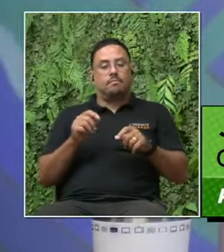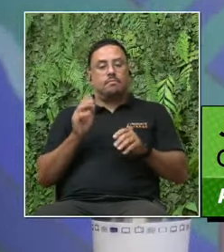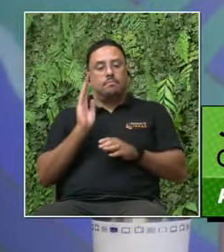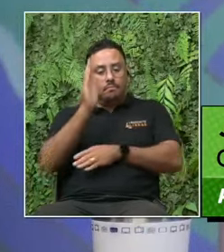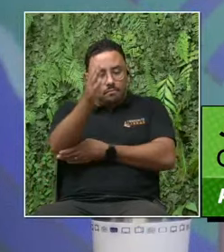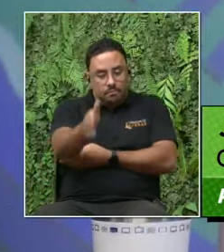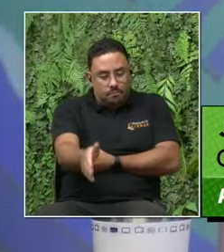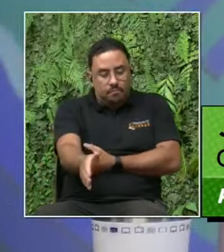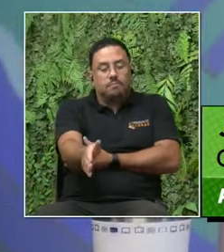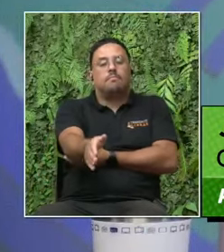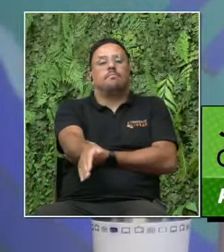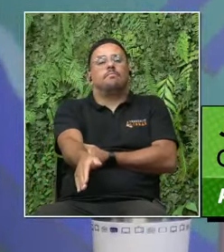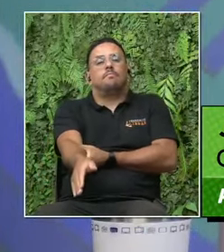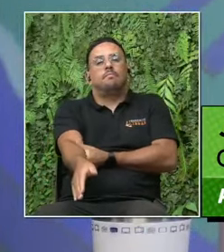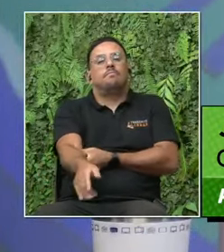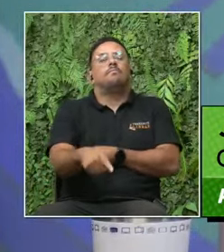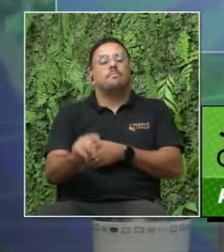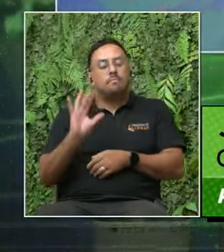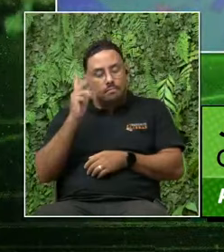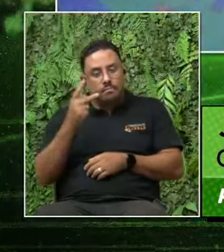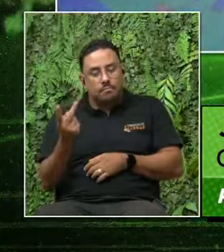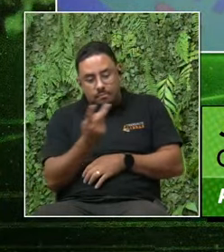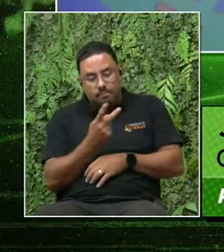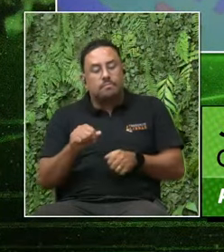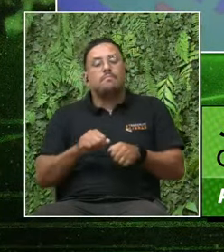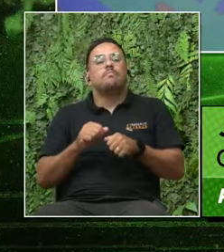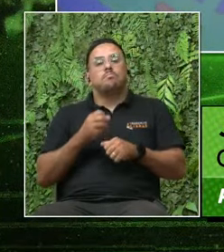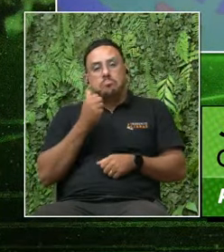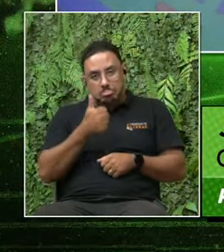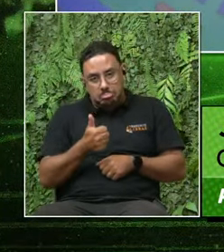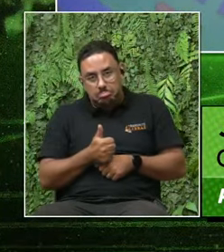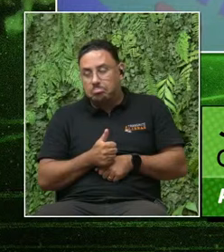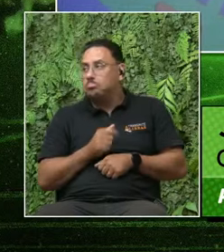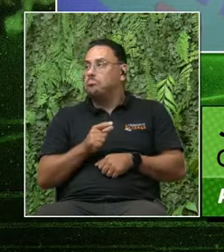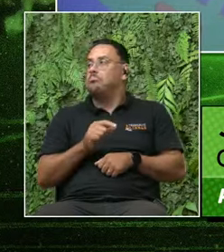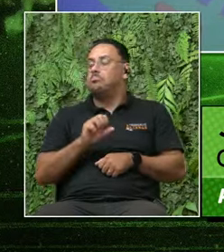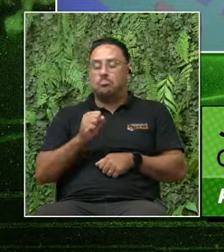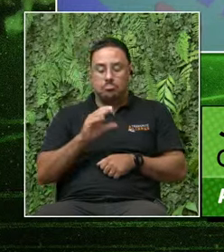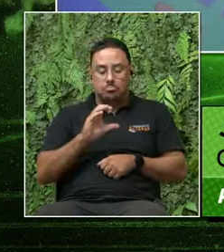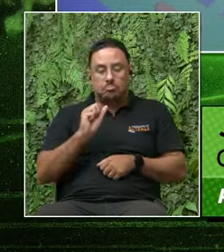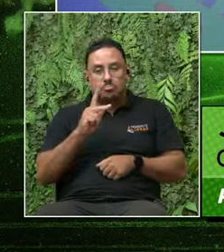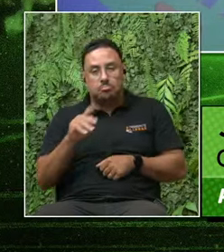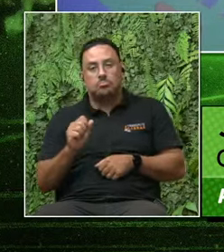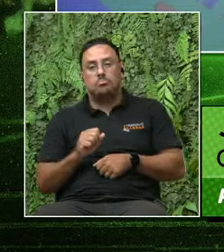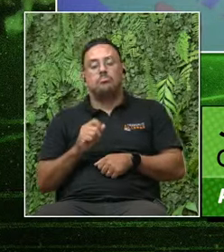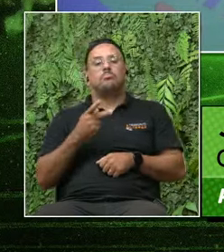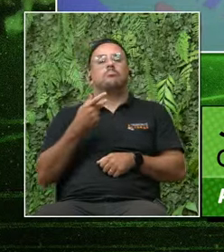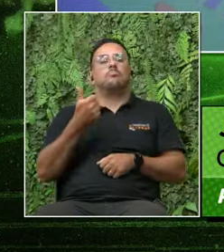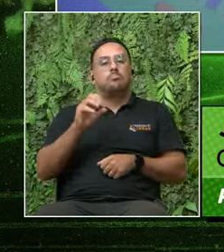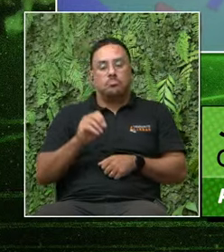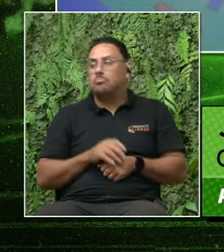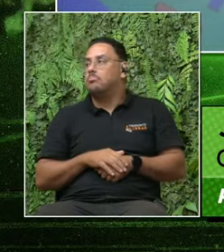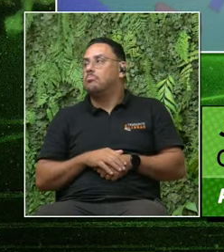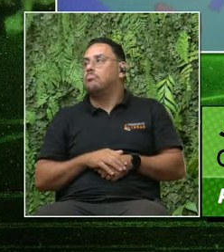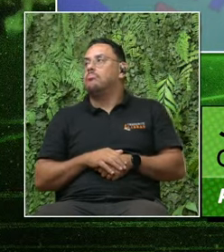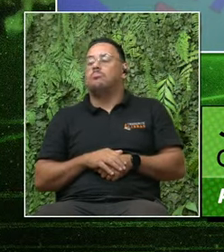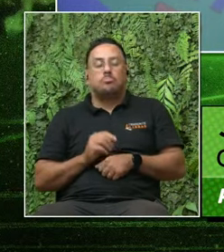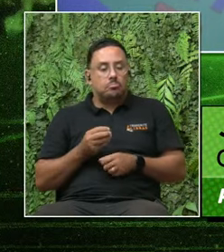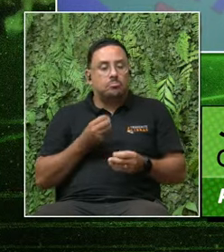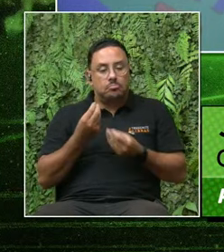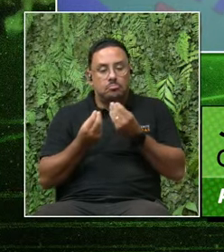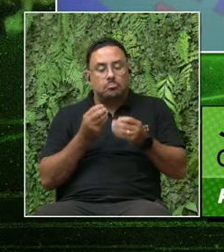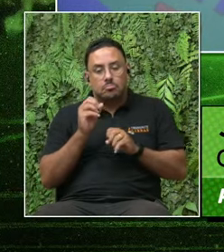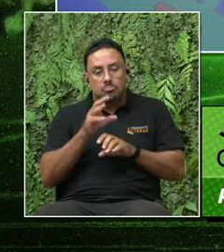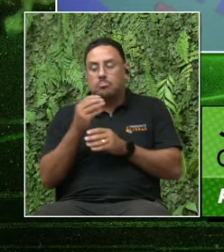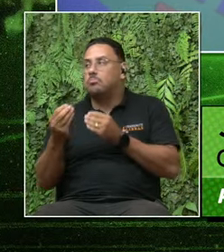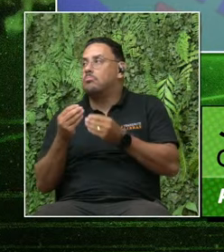ô iGuinho mas assim eu acho que os dois foram bem mas o Scarpa fez o que 10 né o ele ensinou como é